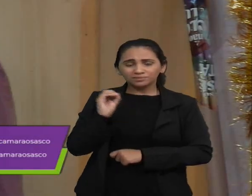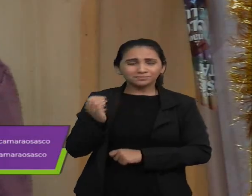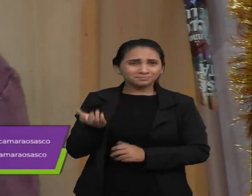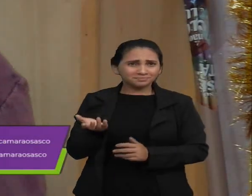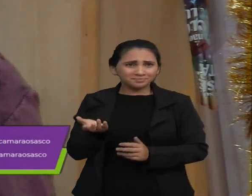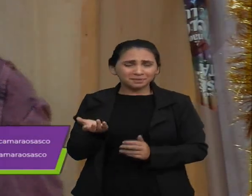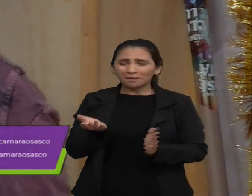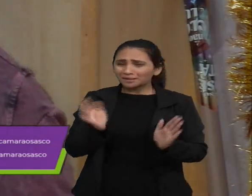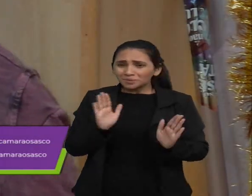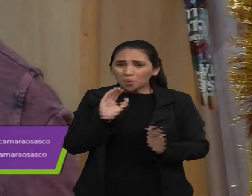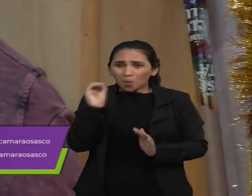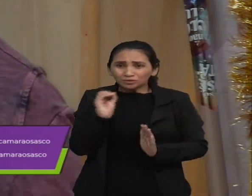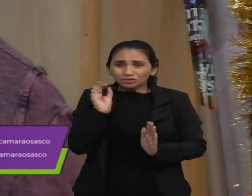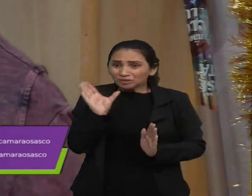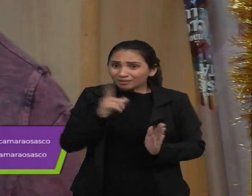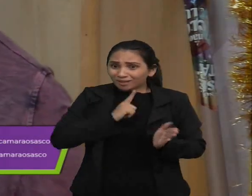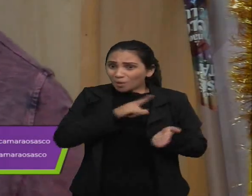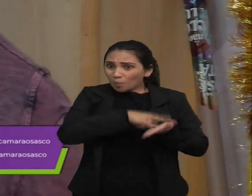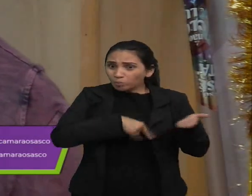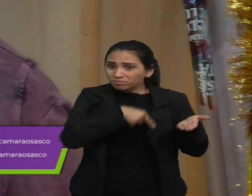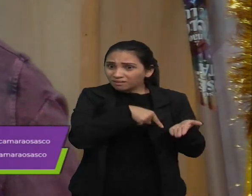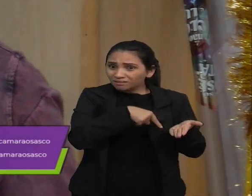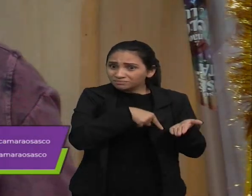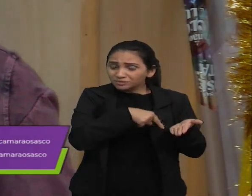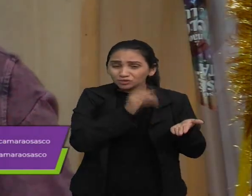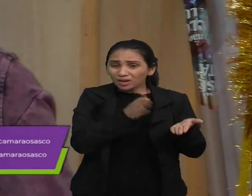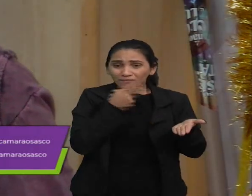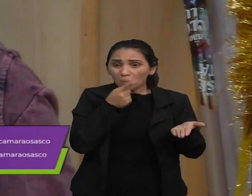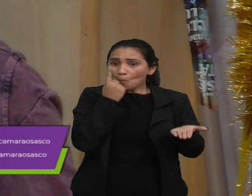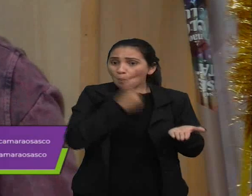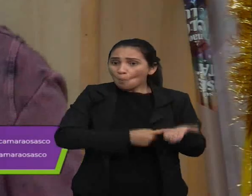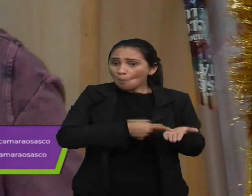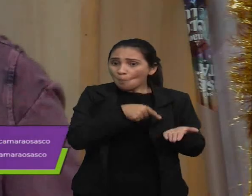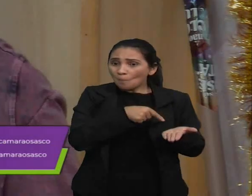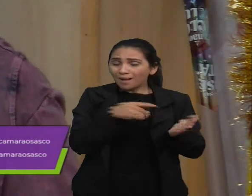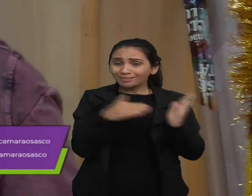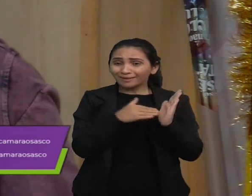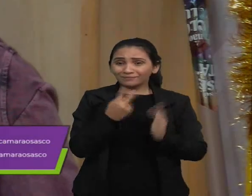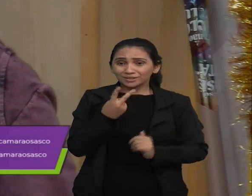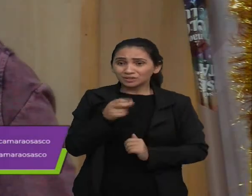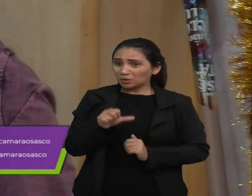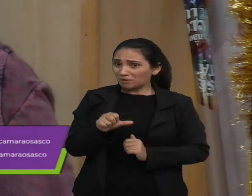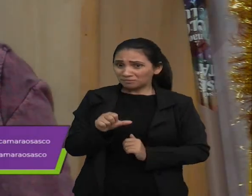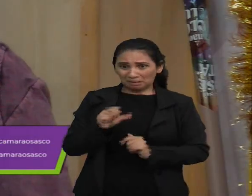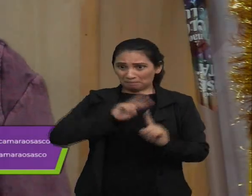o Osasco tinha garantido no contrato-programa até 1929.